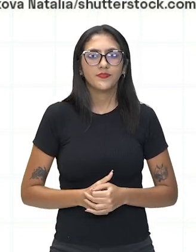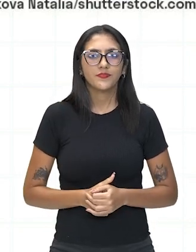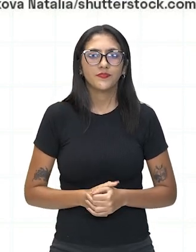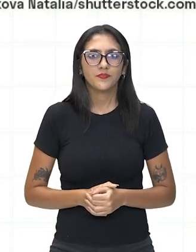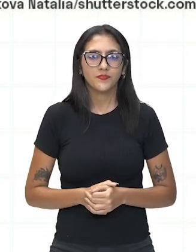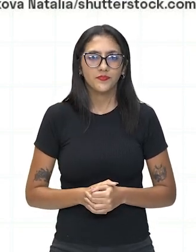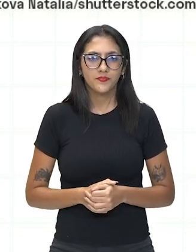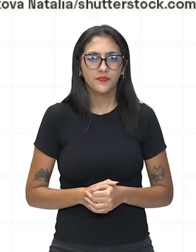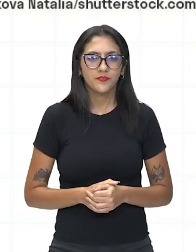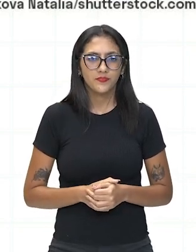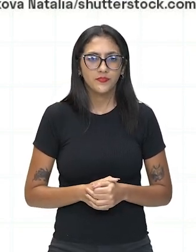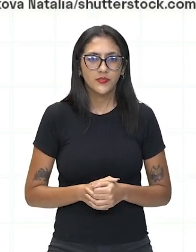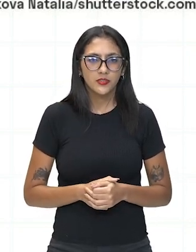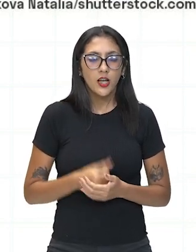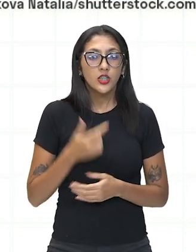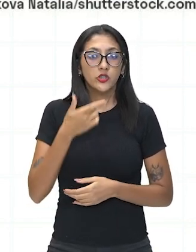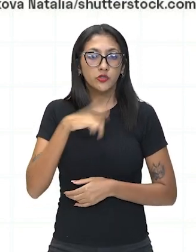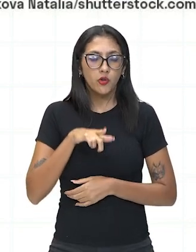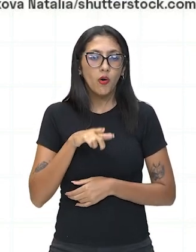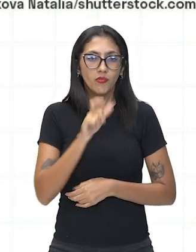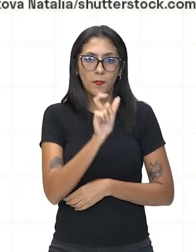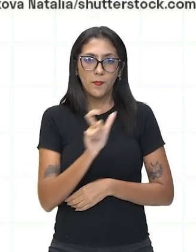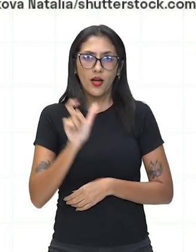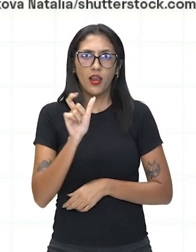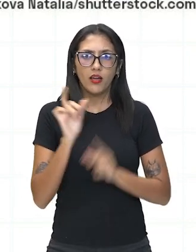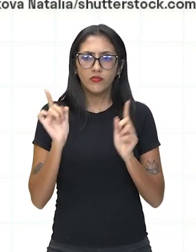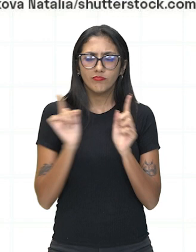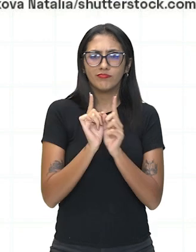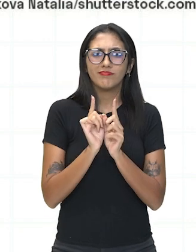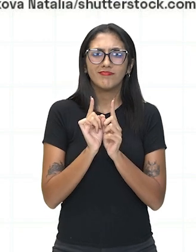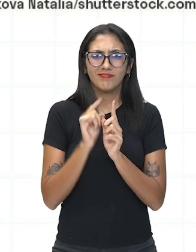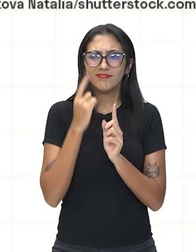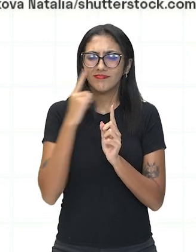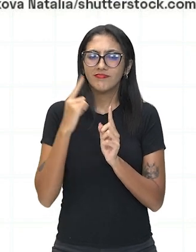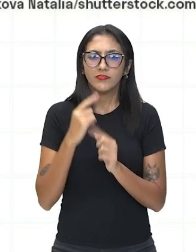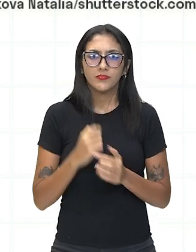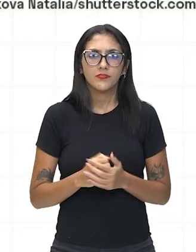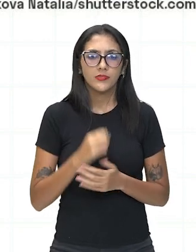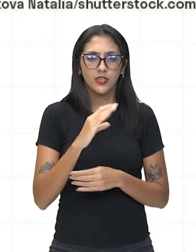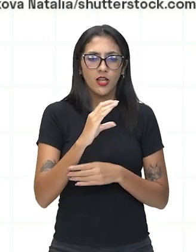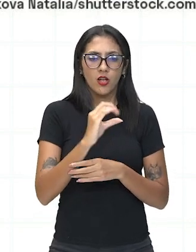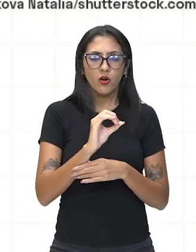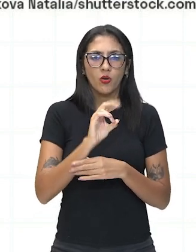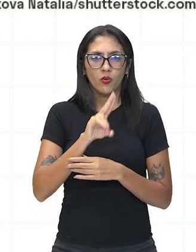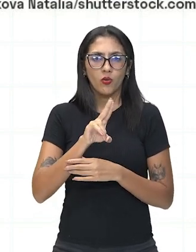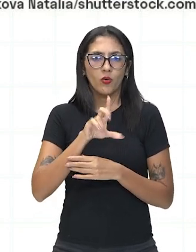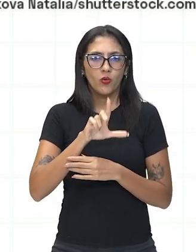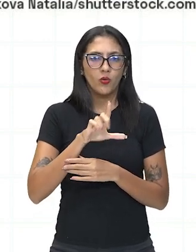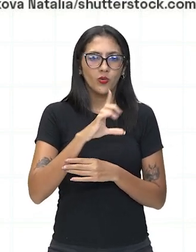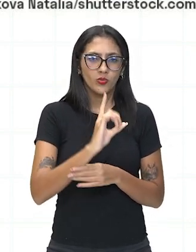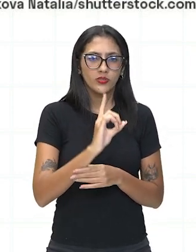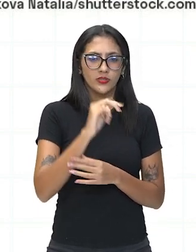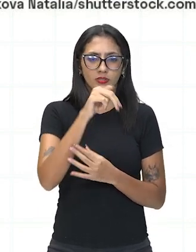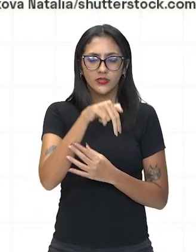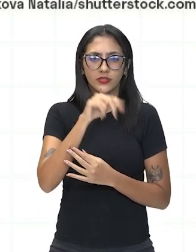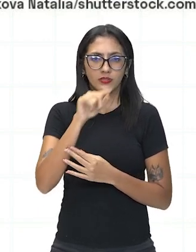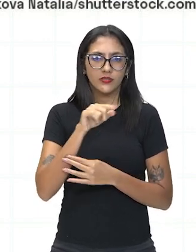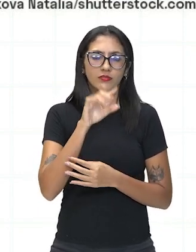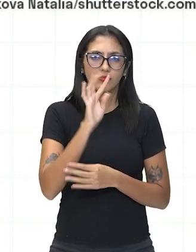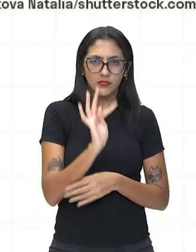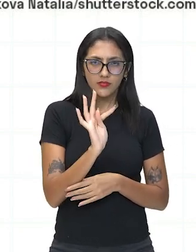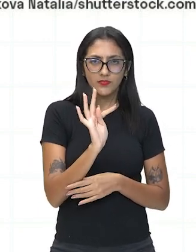Quero usar aquela forma contraída. Então, em vez do could not, eu vou colocar aqui no lugar do could not a forma contraída couldn't.